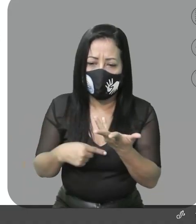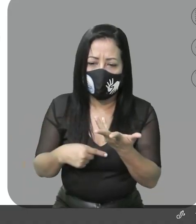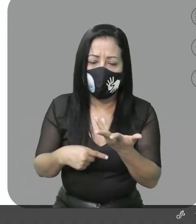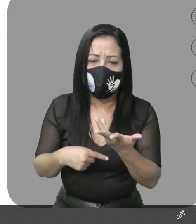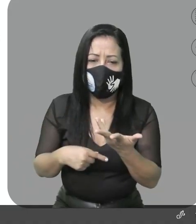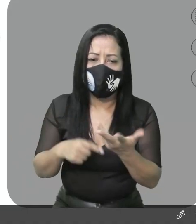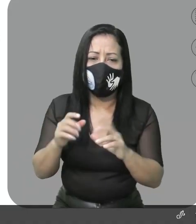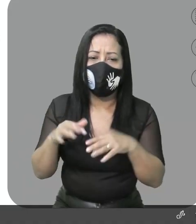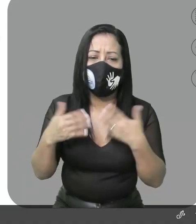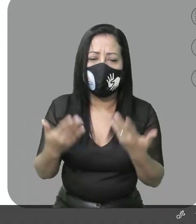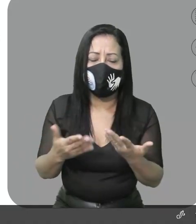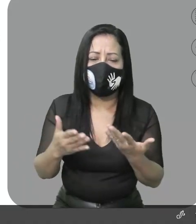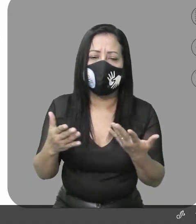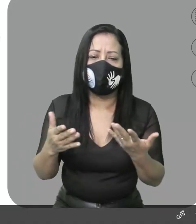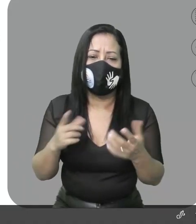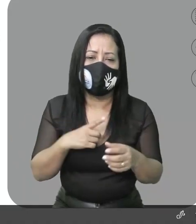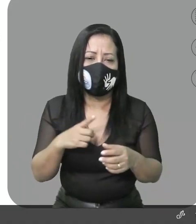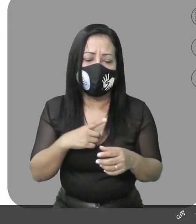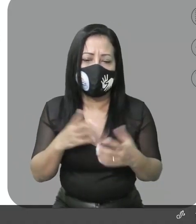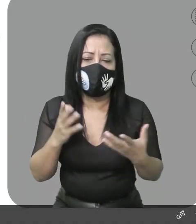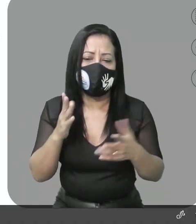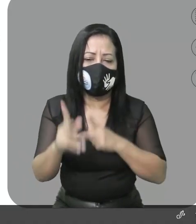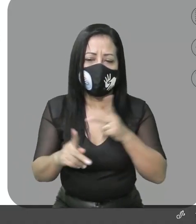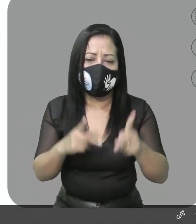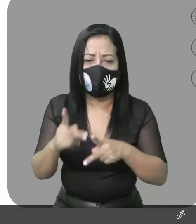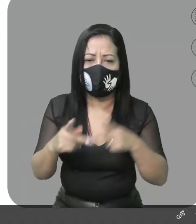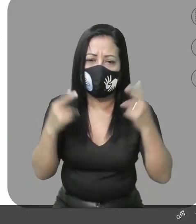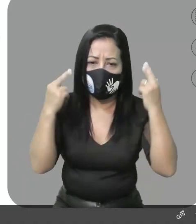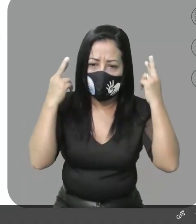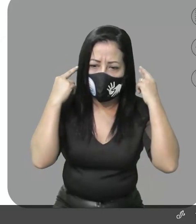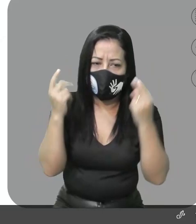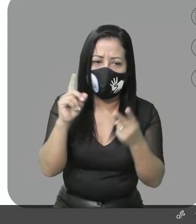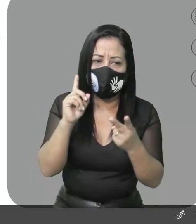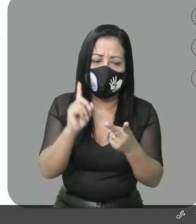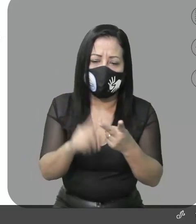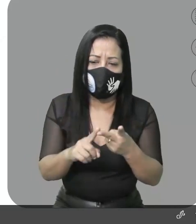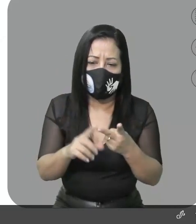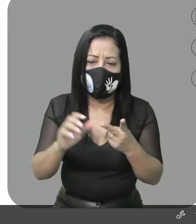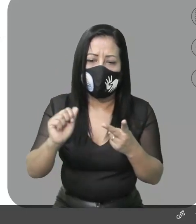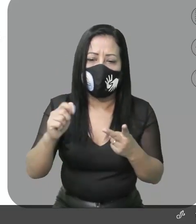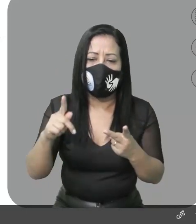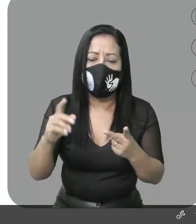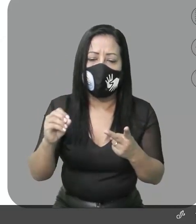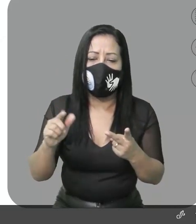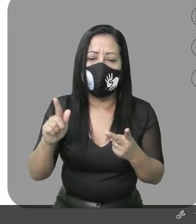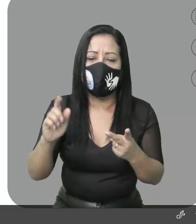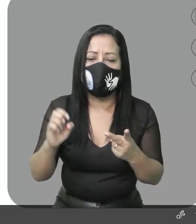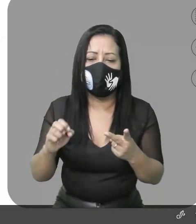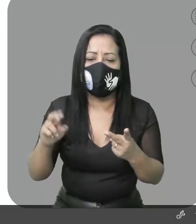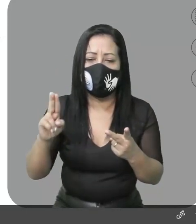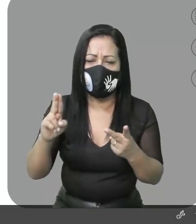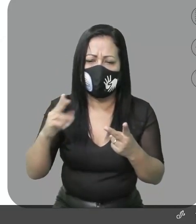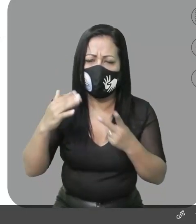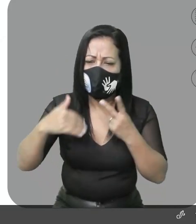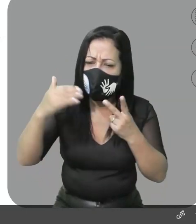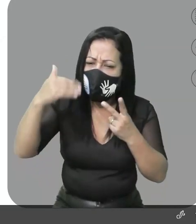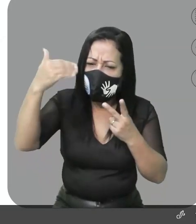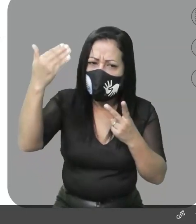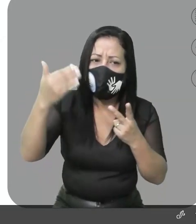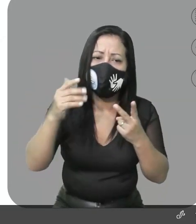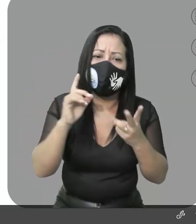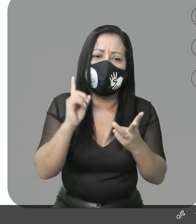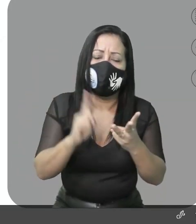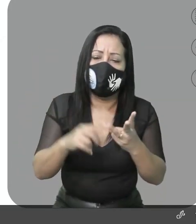sobre apogeu, ou seja, seu ápice, seu máximo. A estrutura da polis, lembra da polis? A polis era